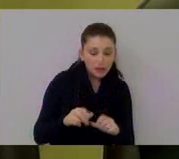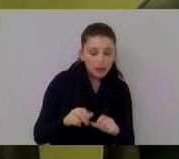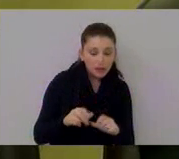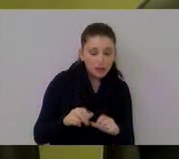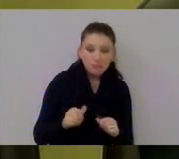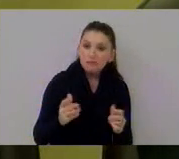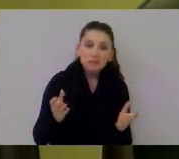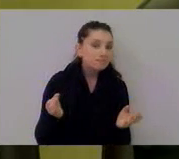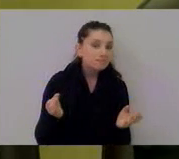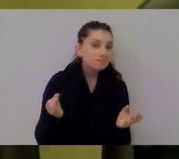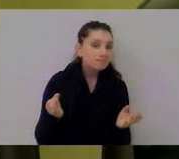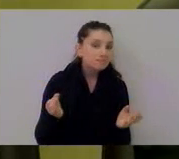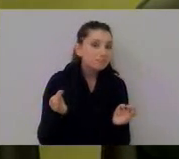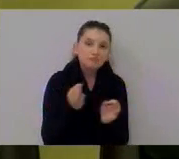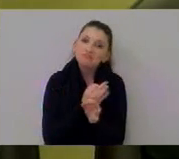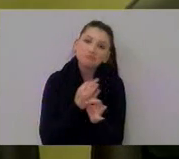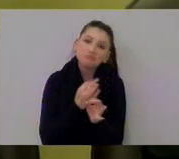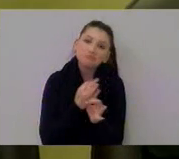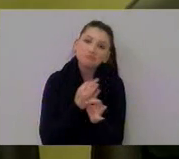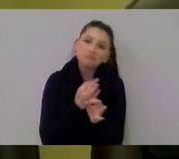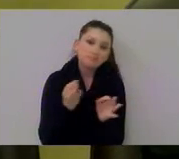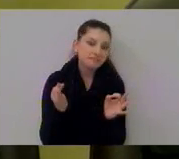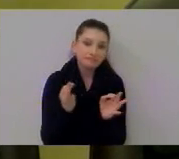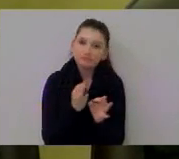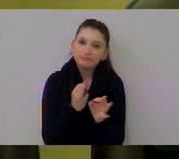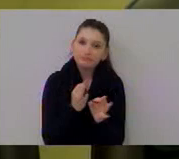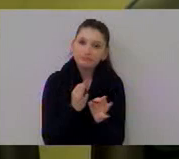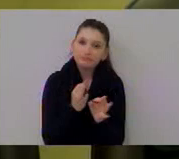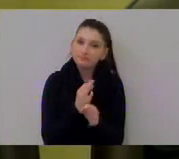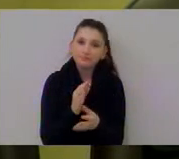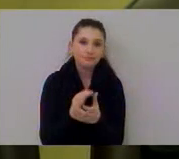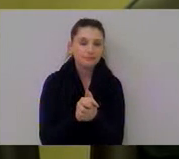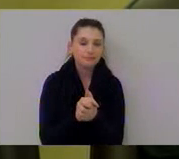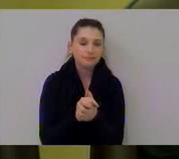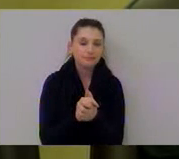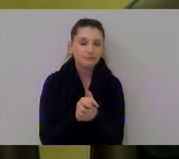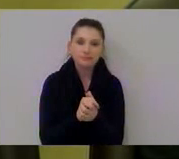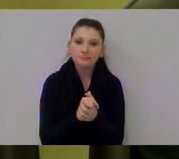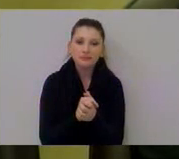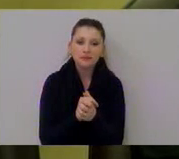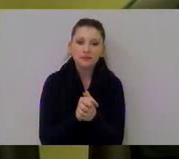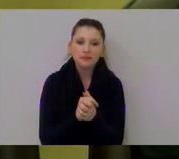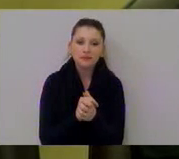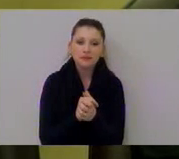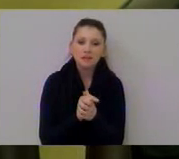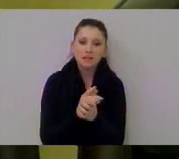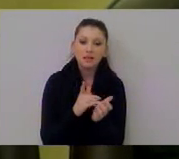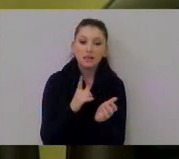Tem alguns terrenos que eles solucionam o problema, mas